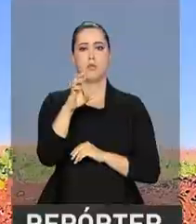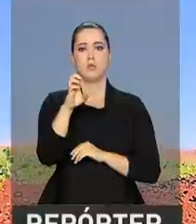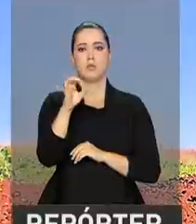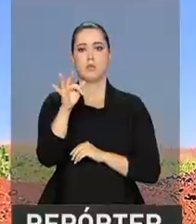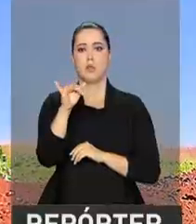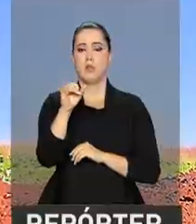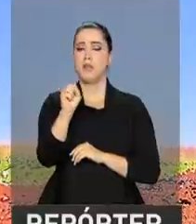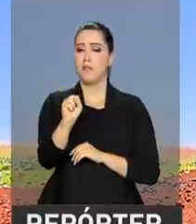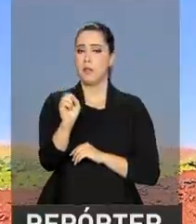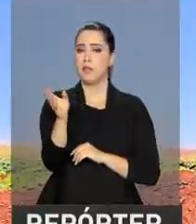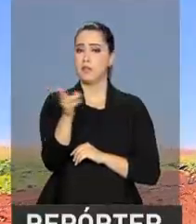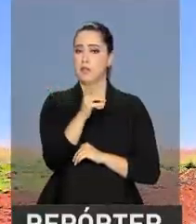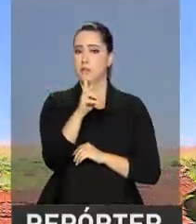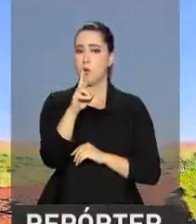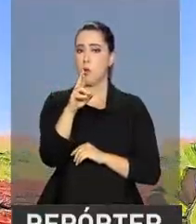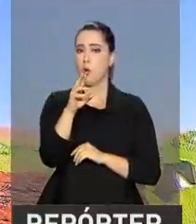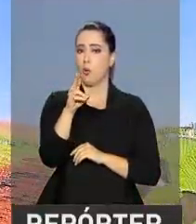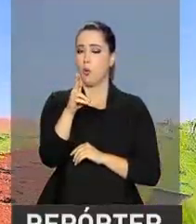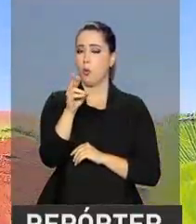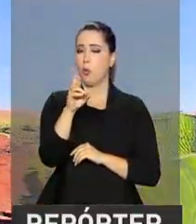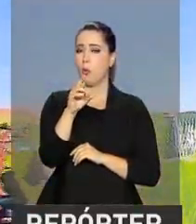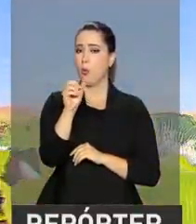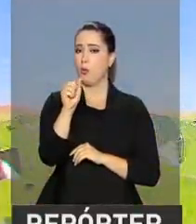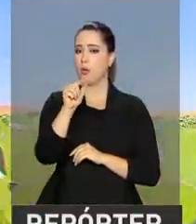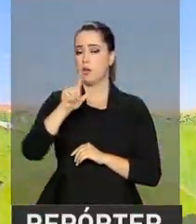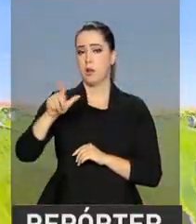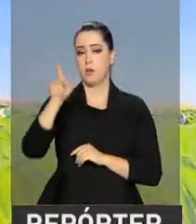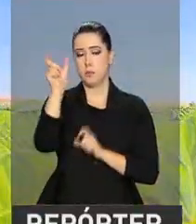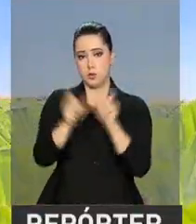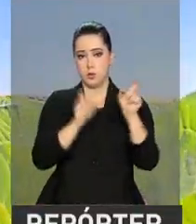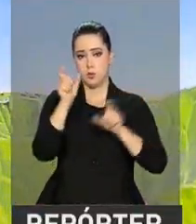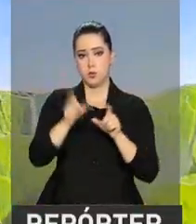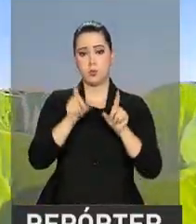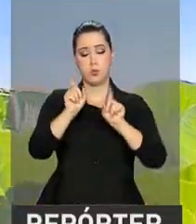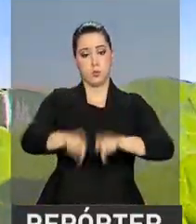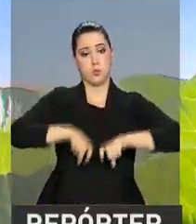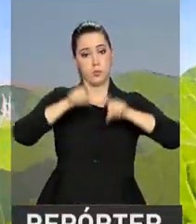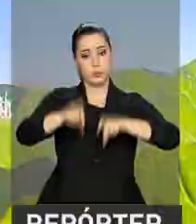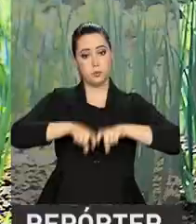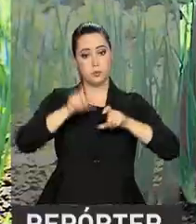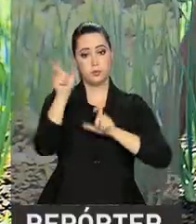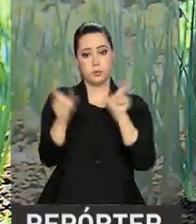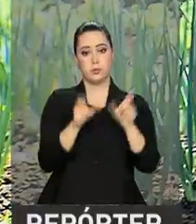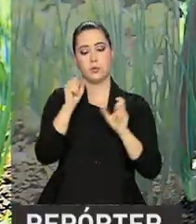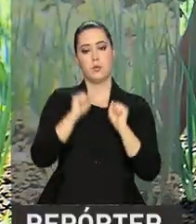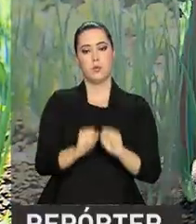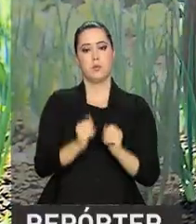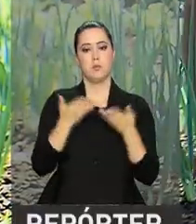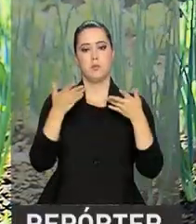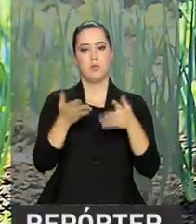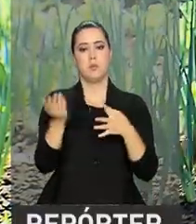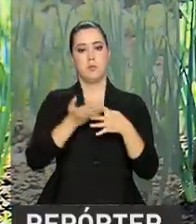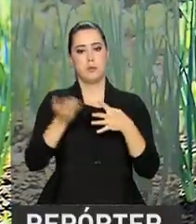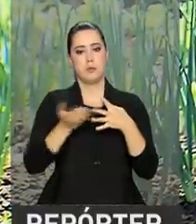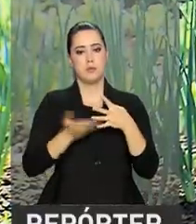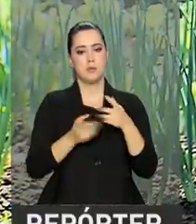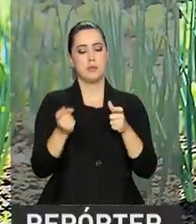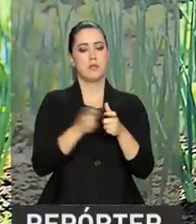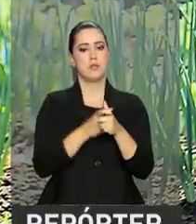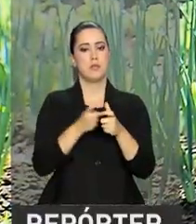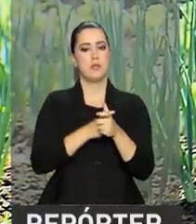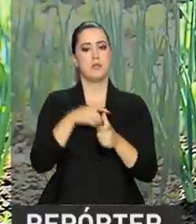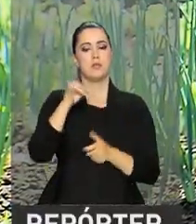rural possibilita que o produtor pessoa física ou quem compra a produção rural dessas sou parcelas suas dívidas